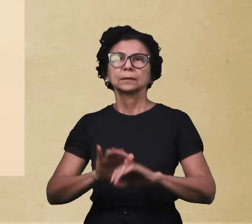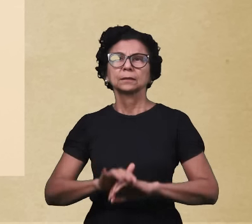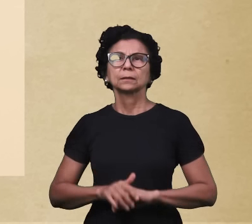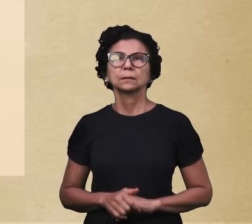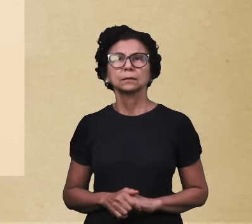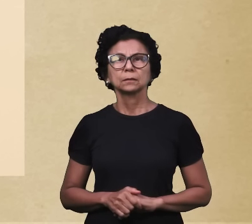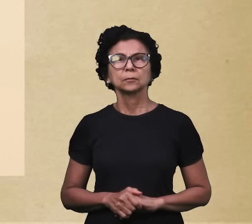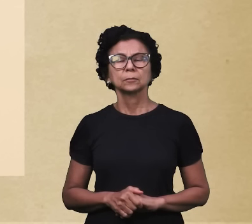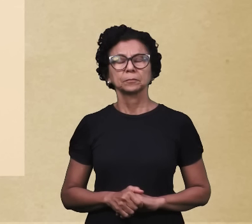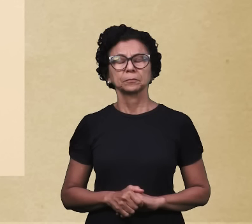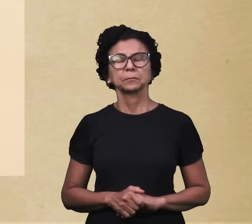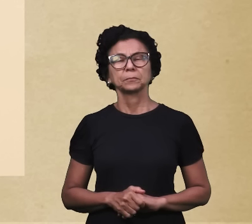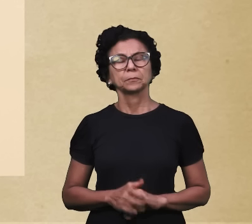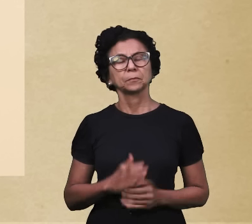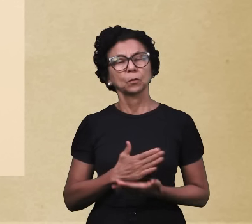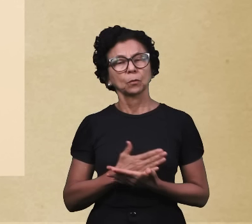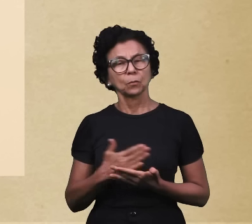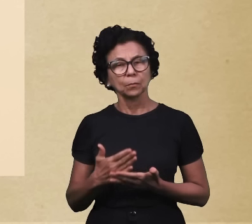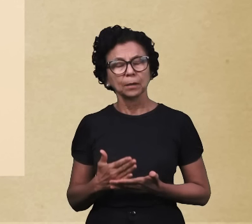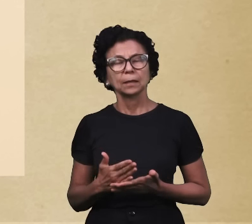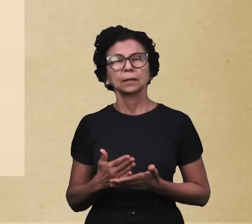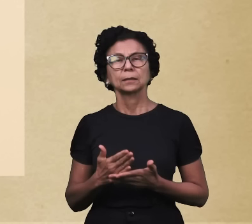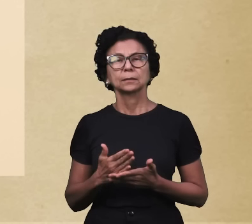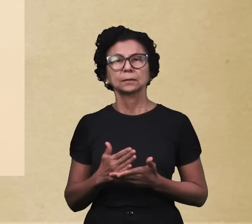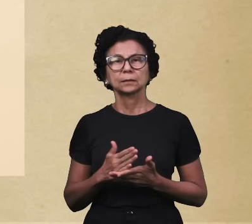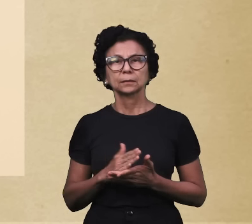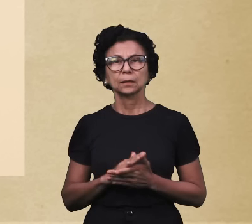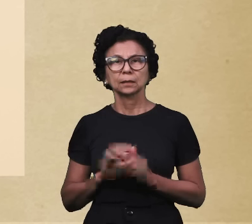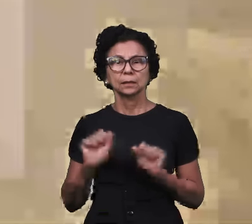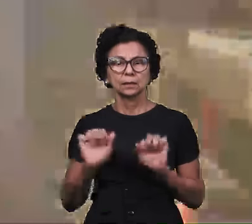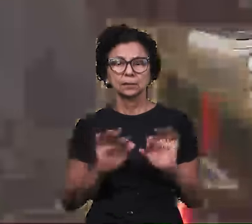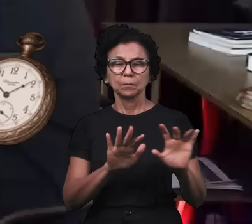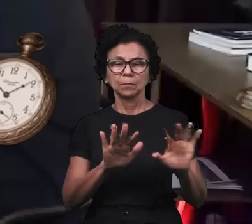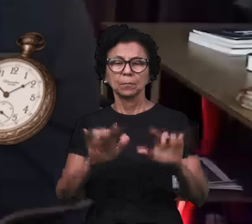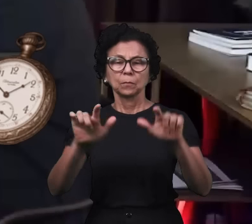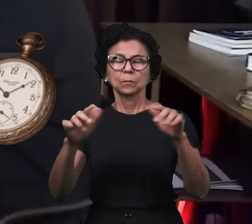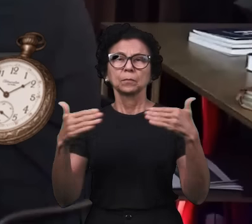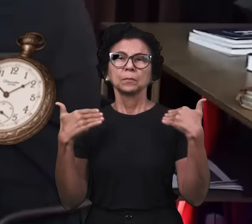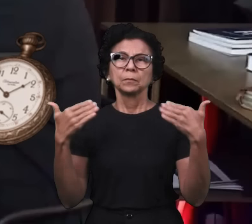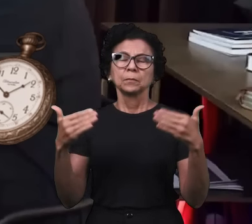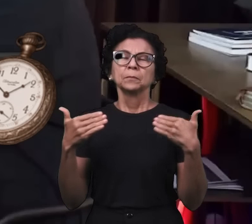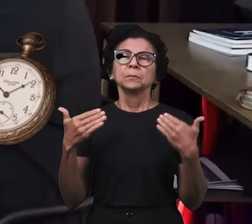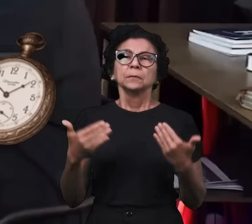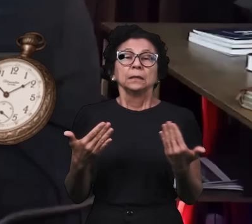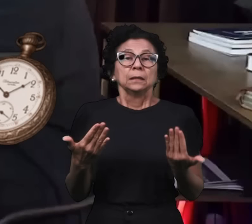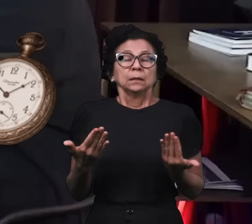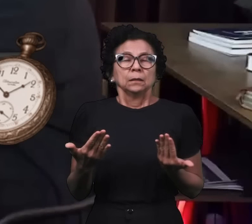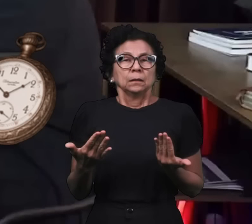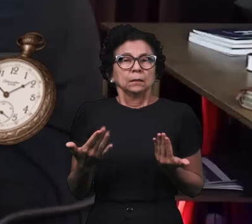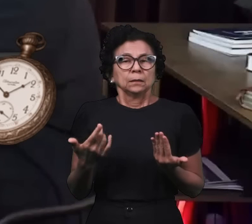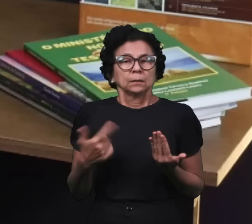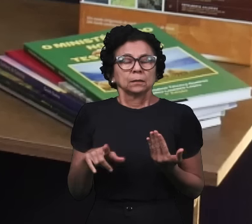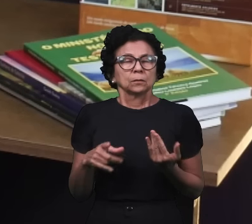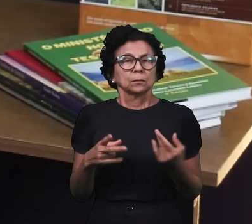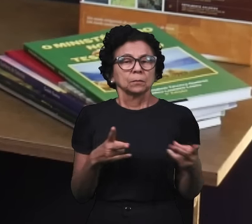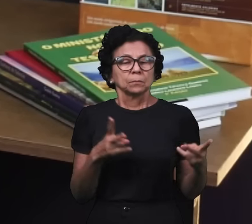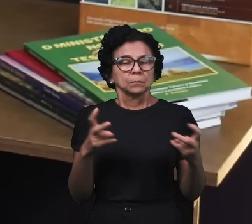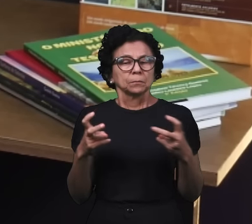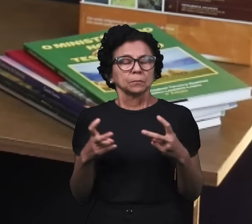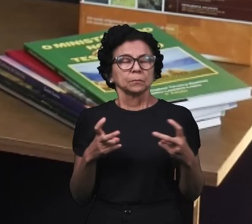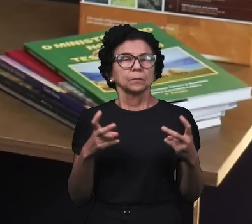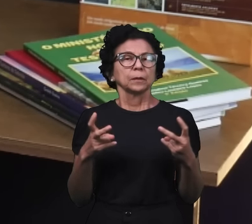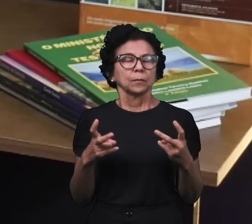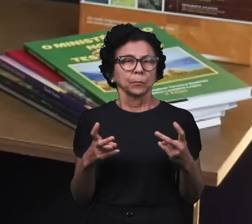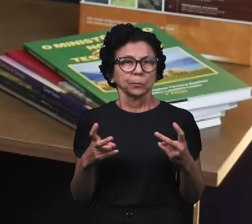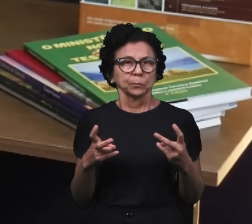uma caminhada, né? A Bíblia vai citando esses momentos. Sim. E nós podemos perceber claramente porque são, em